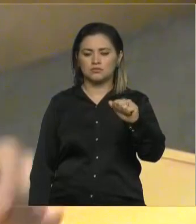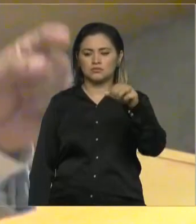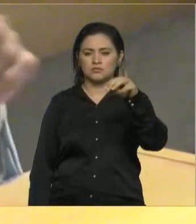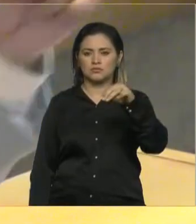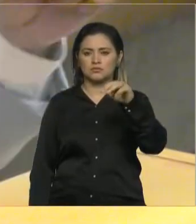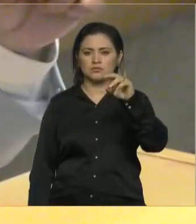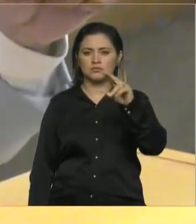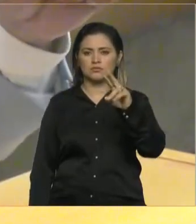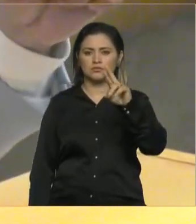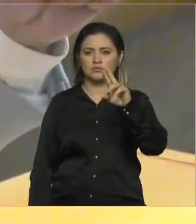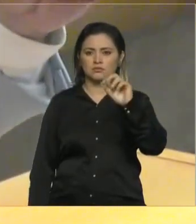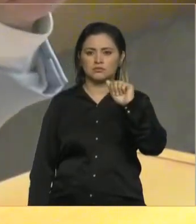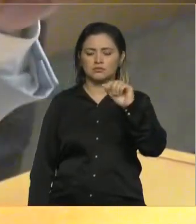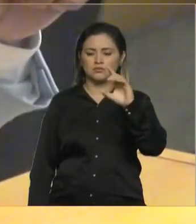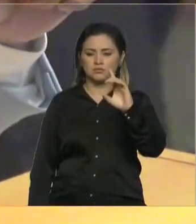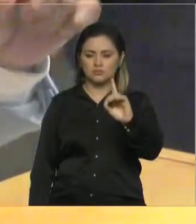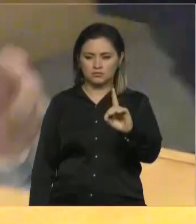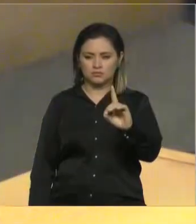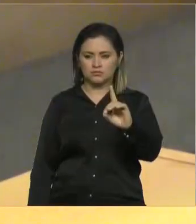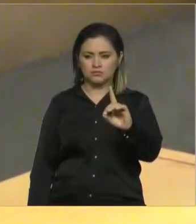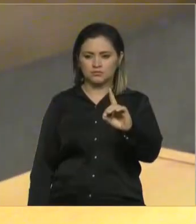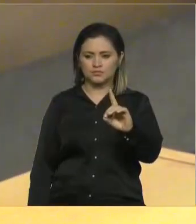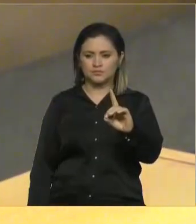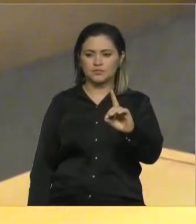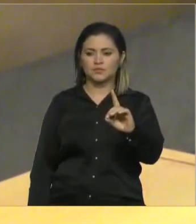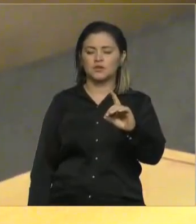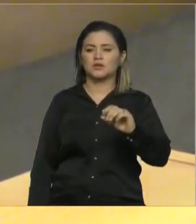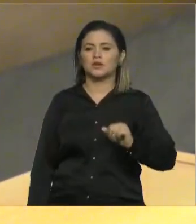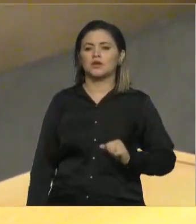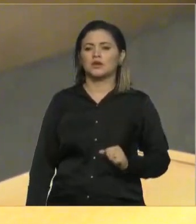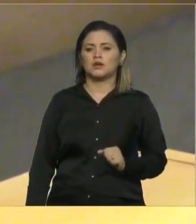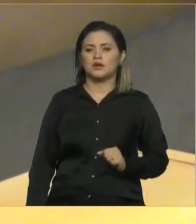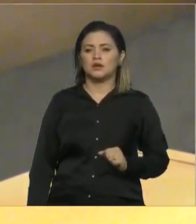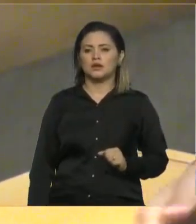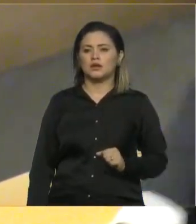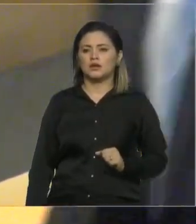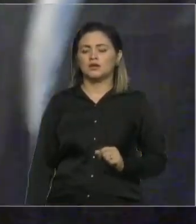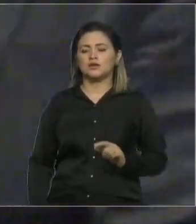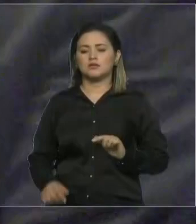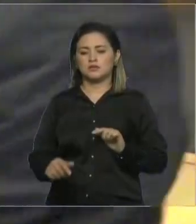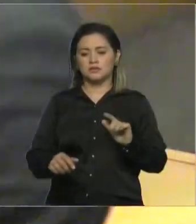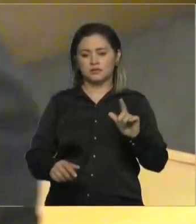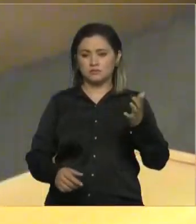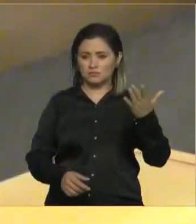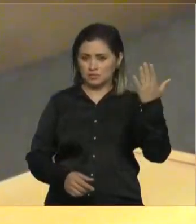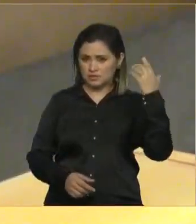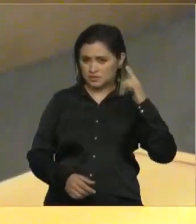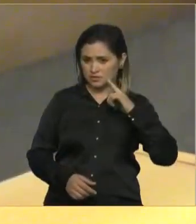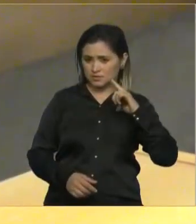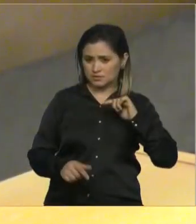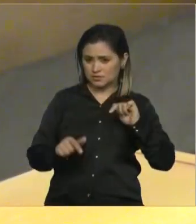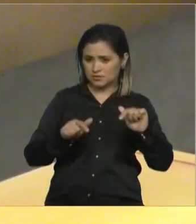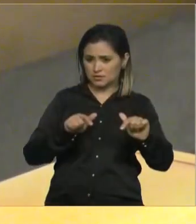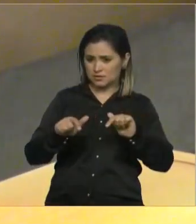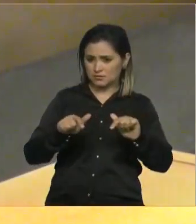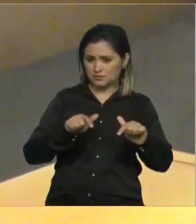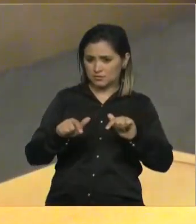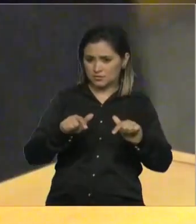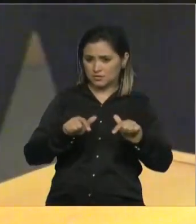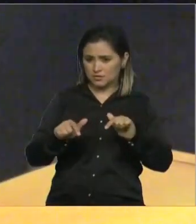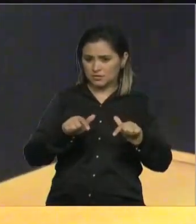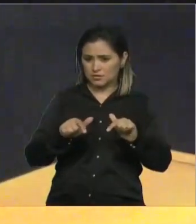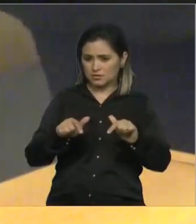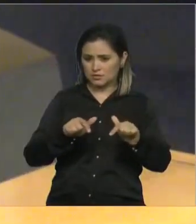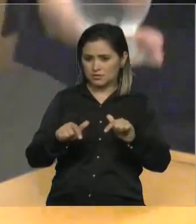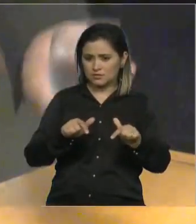Maranhão. E às vezes quando vai falar, hoje cheguei deputada Andréia. Deputada Andréia Rezende. Uma mulher de fibra, uma mulher